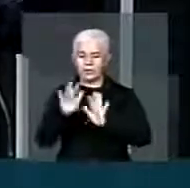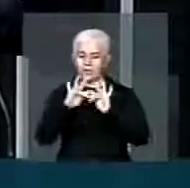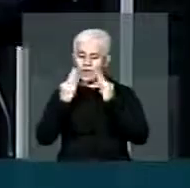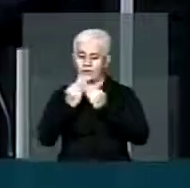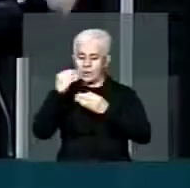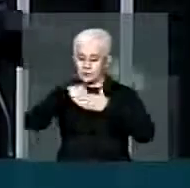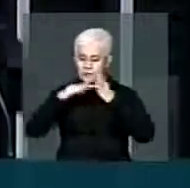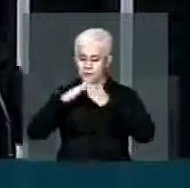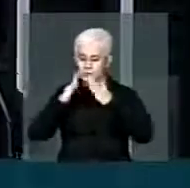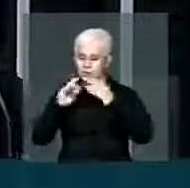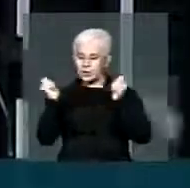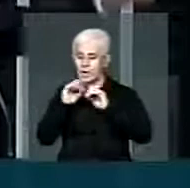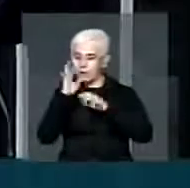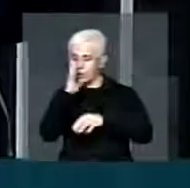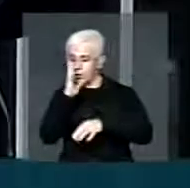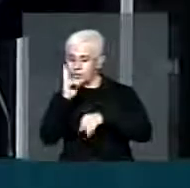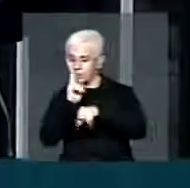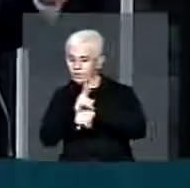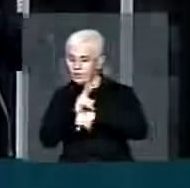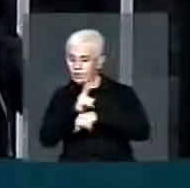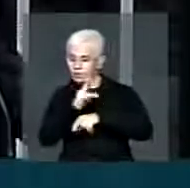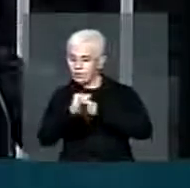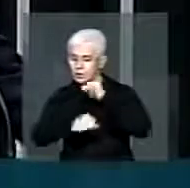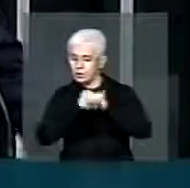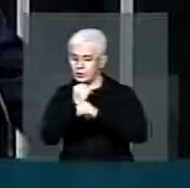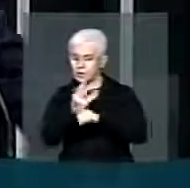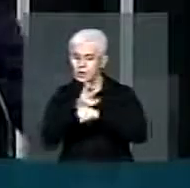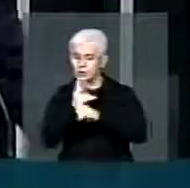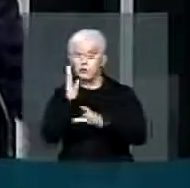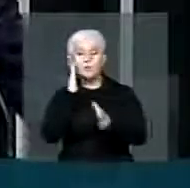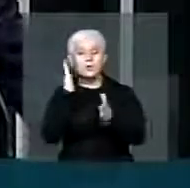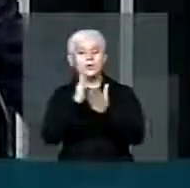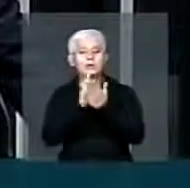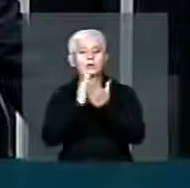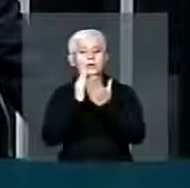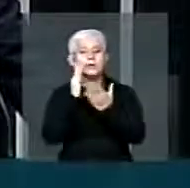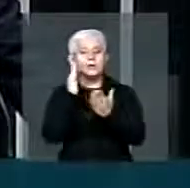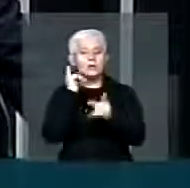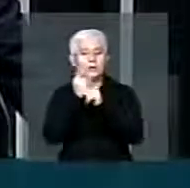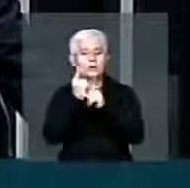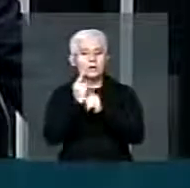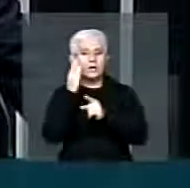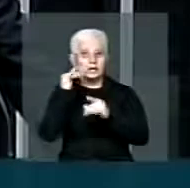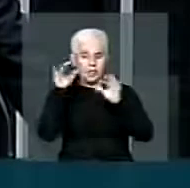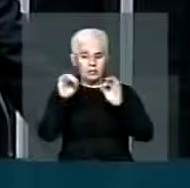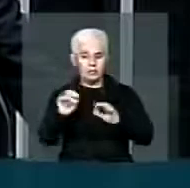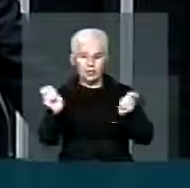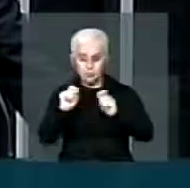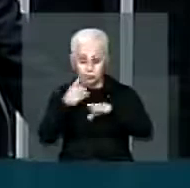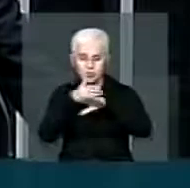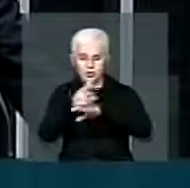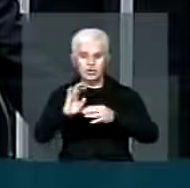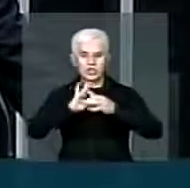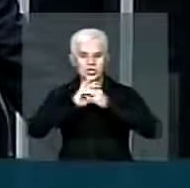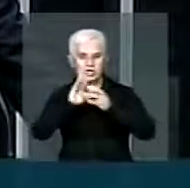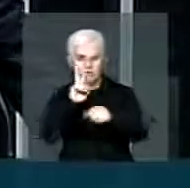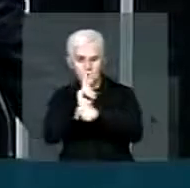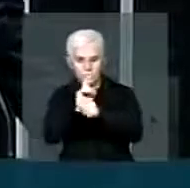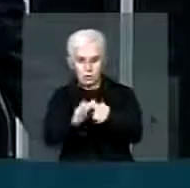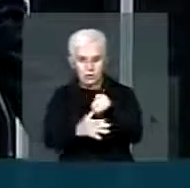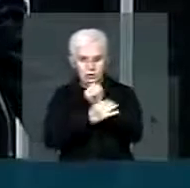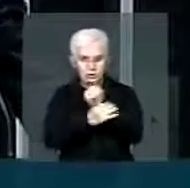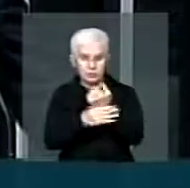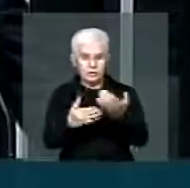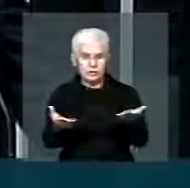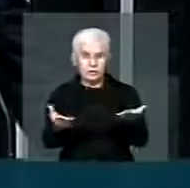as informações sobre o estabelecimento para decidir que o filho poderá ou não estar presente naquele local.